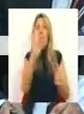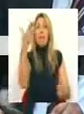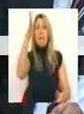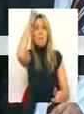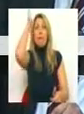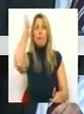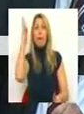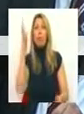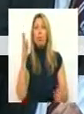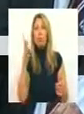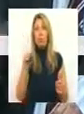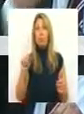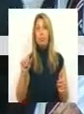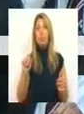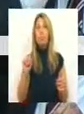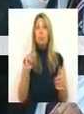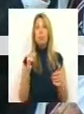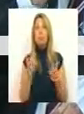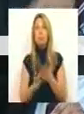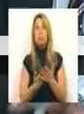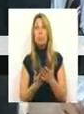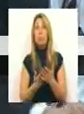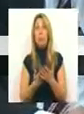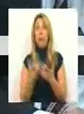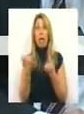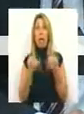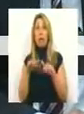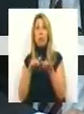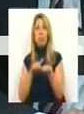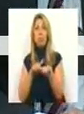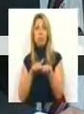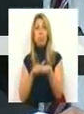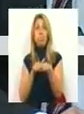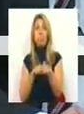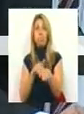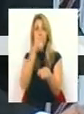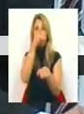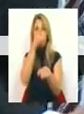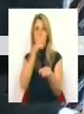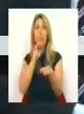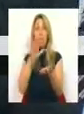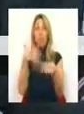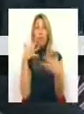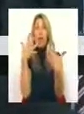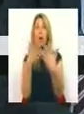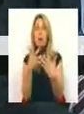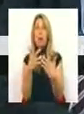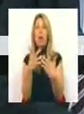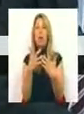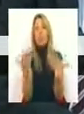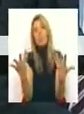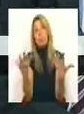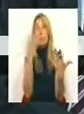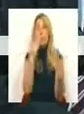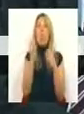provoca graves situações de constrangimento de trânsito, de possíveis acidentes, e com a modernização da linha